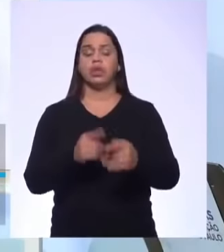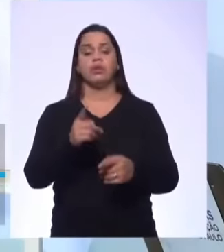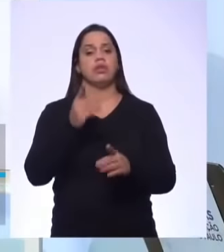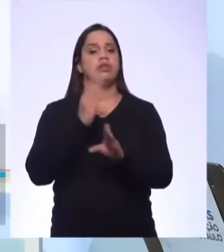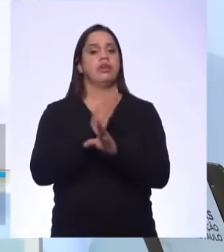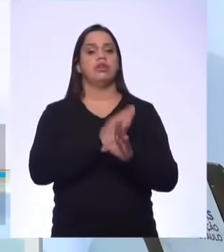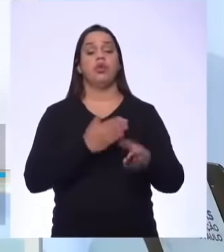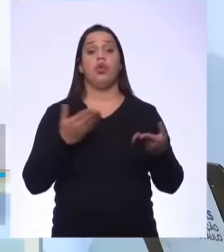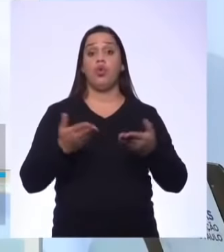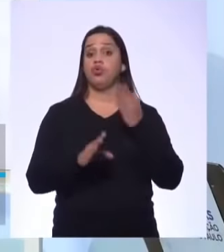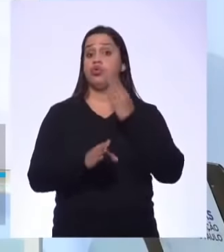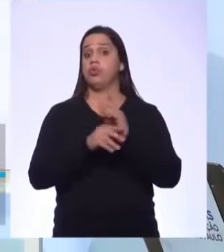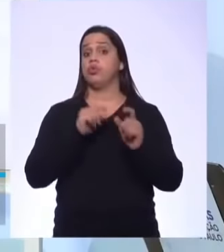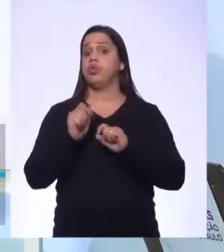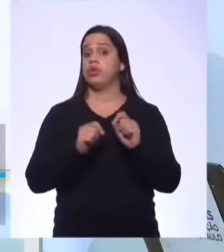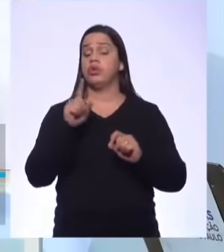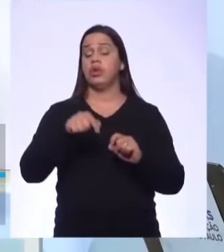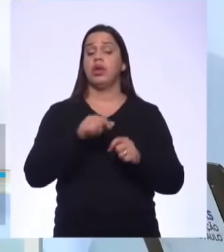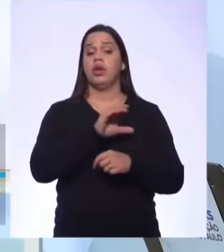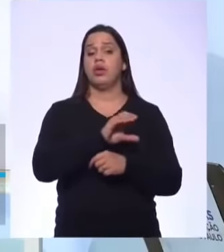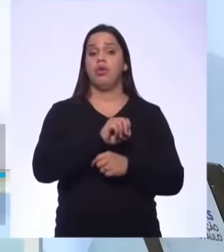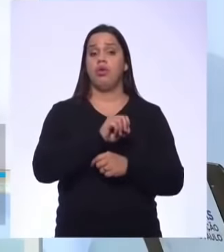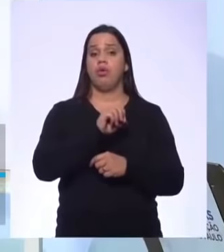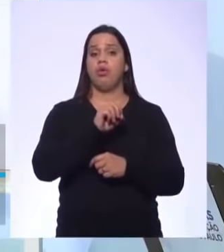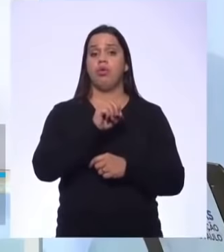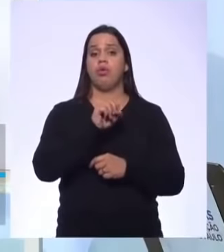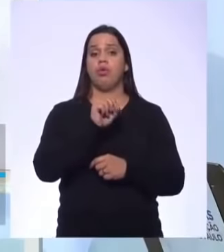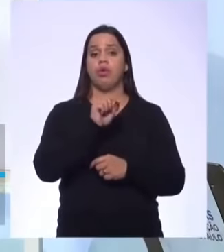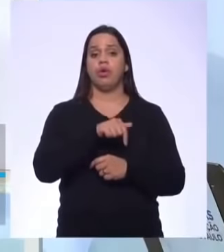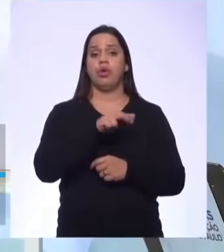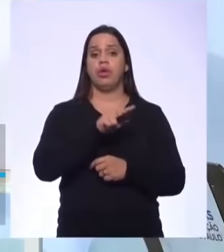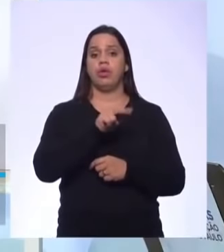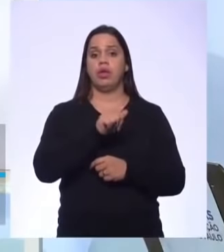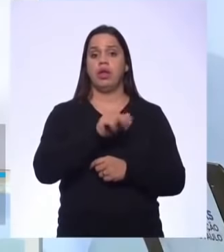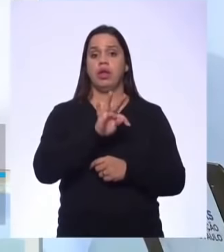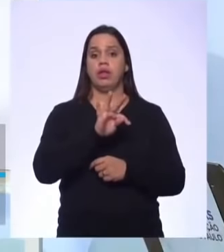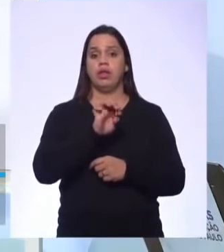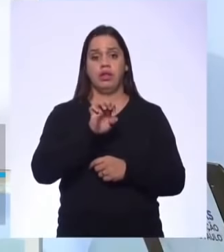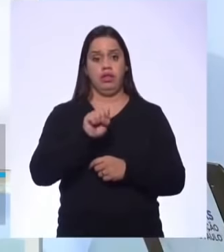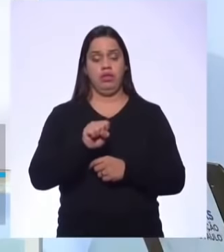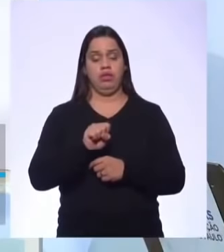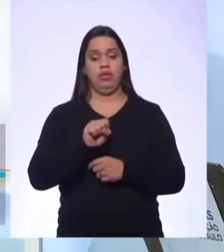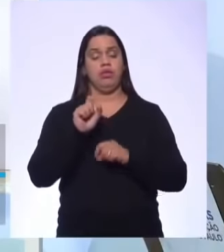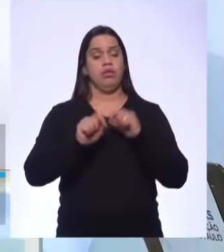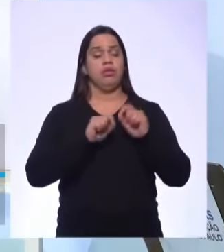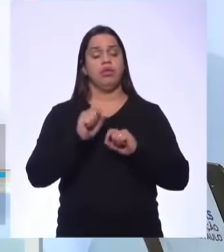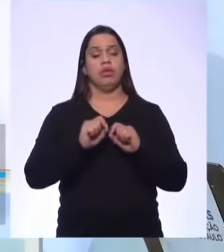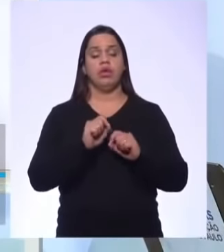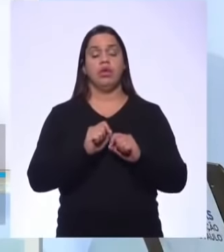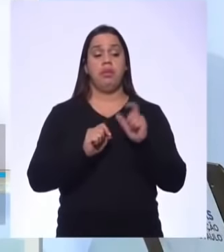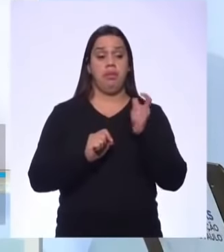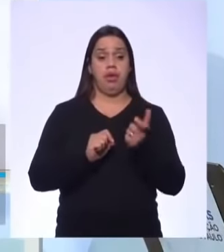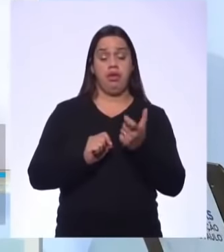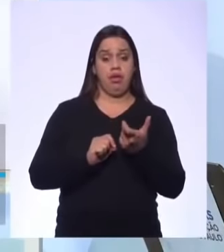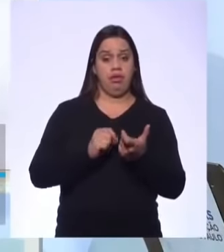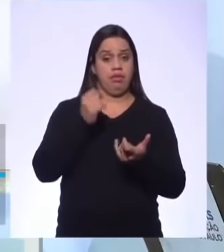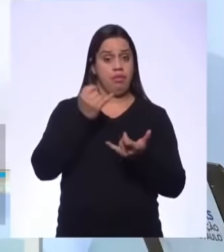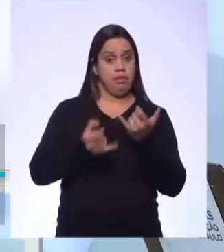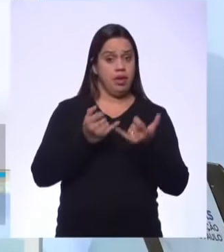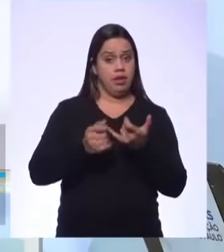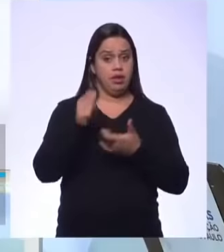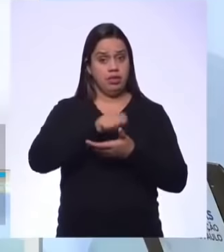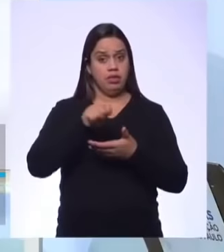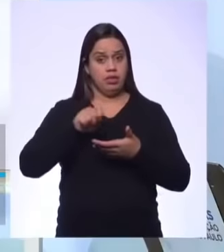nós descobrimos o que são cognatos, que são palavras que têm quase a mesma escrita, ou é igual, né, e tem o